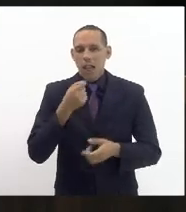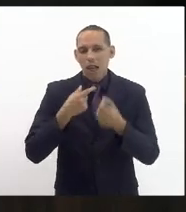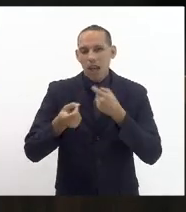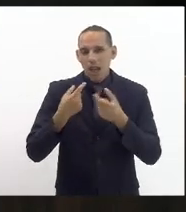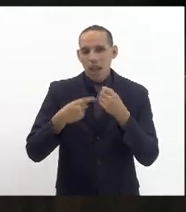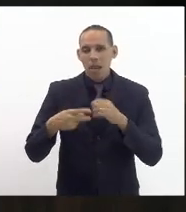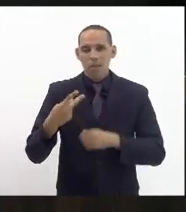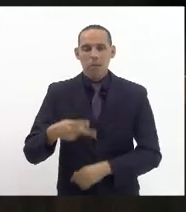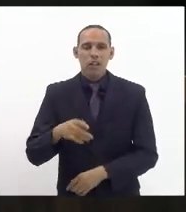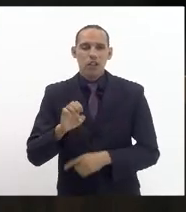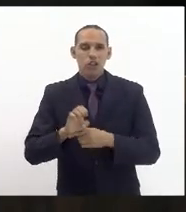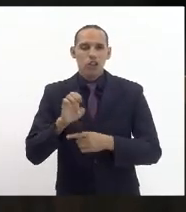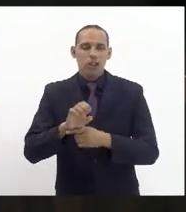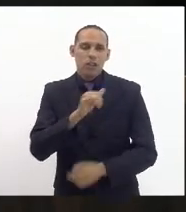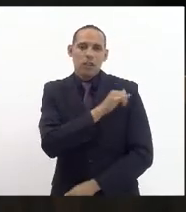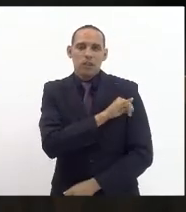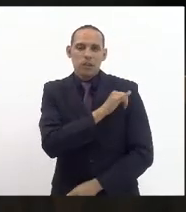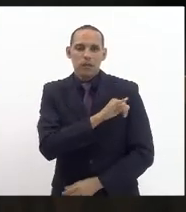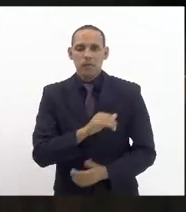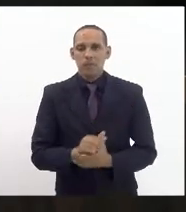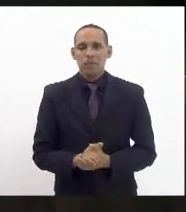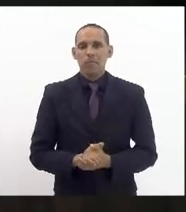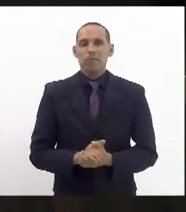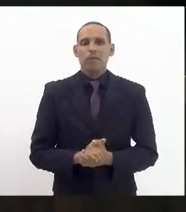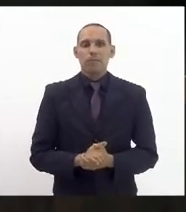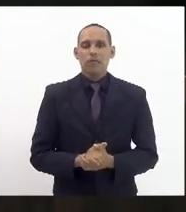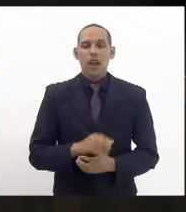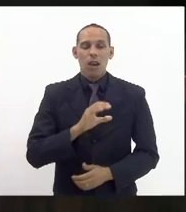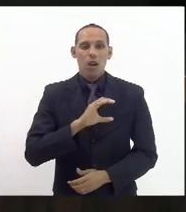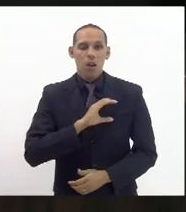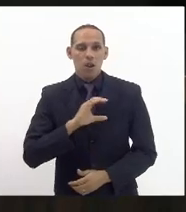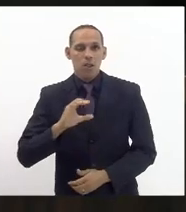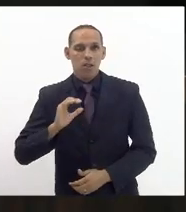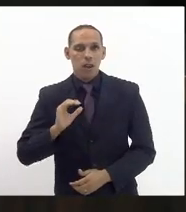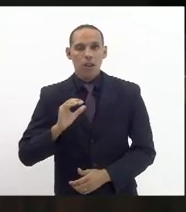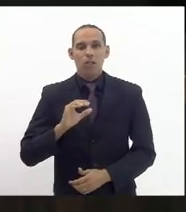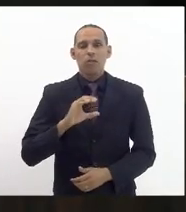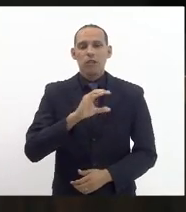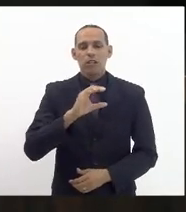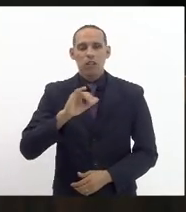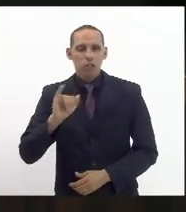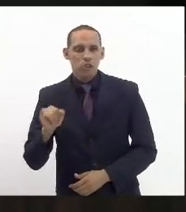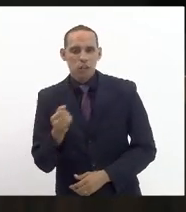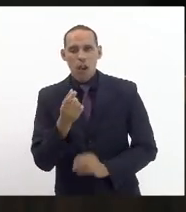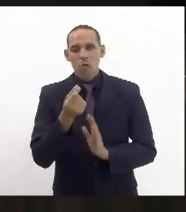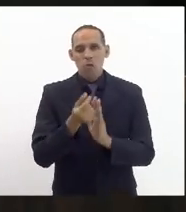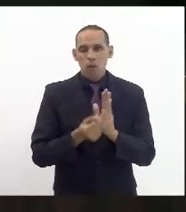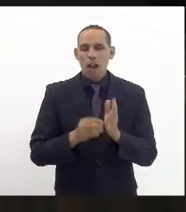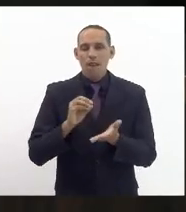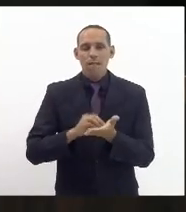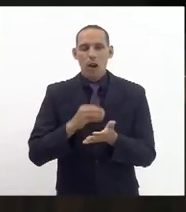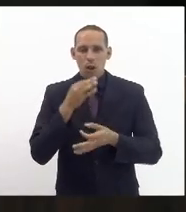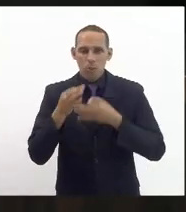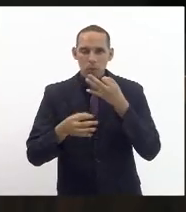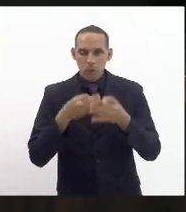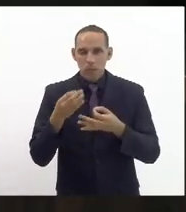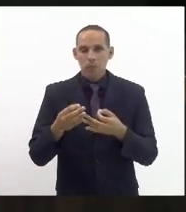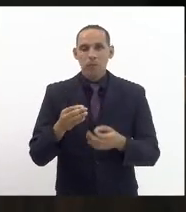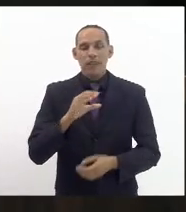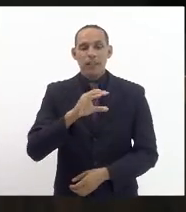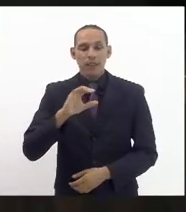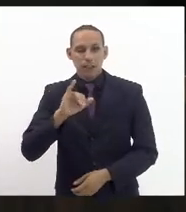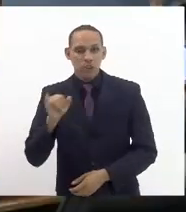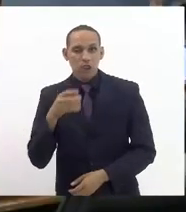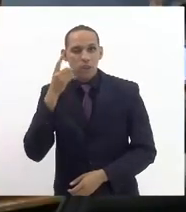menciona. Ótimo. Pendendo de pareceres das comissões de Constituição, Justiça, de Saúde e Orçamento. Para emitir parecer pela Comissão de Constituição, Justiça, deputado Rodrigo